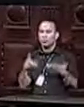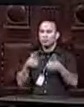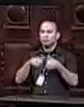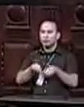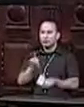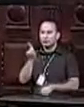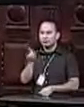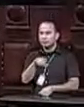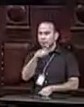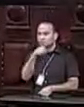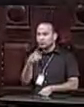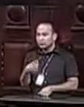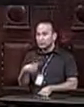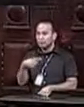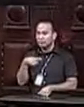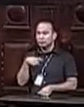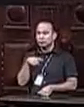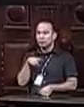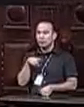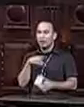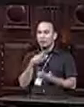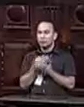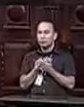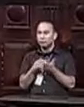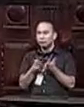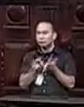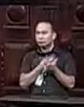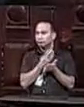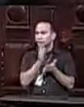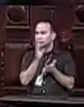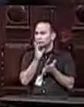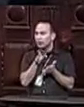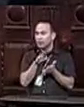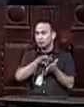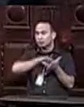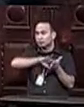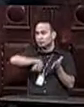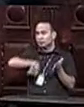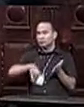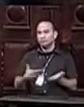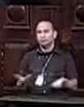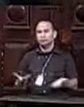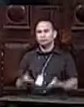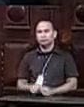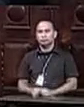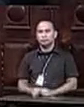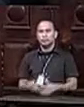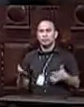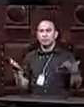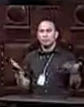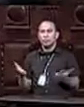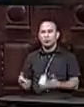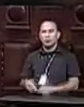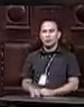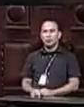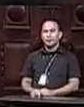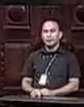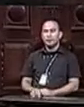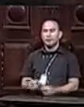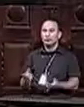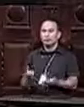cancelando matrículas de alunos já matriculados, está desmatriculando. E agora a decisão do passe